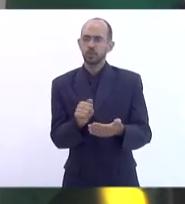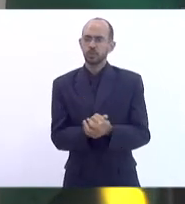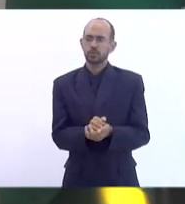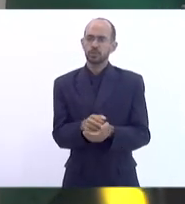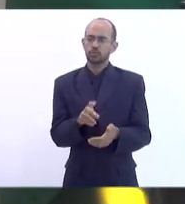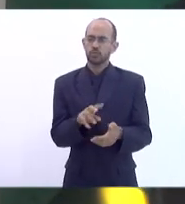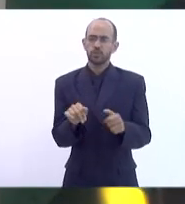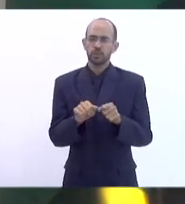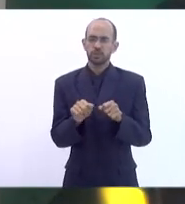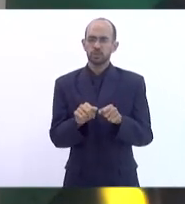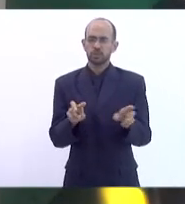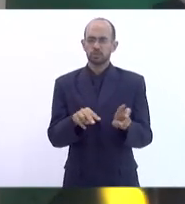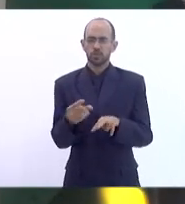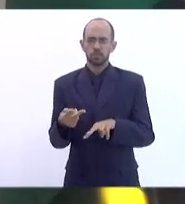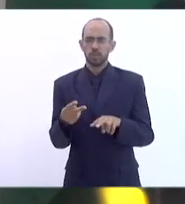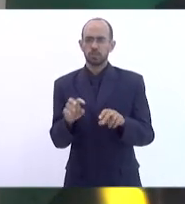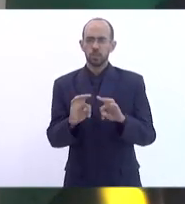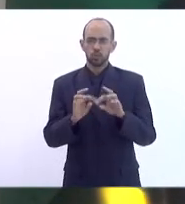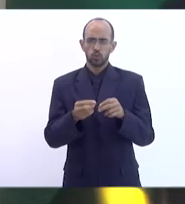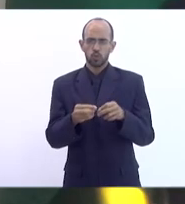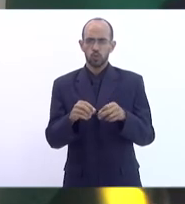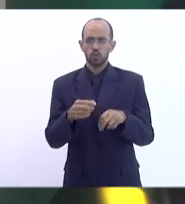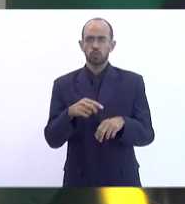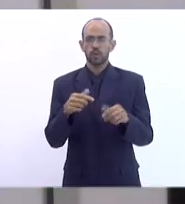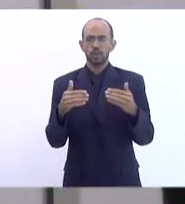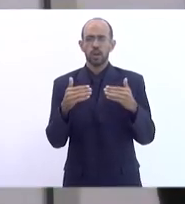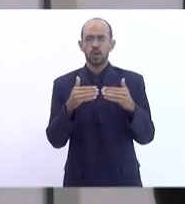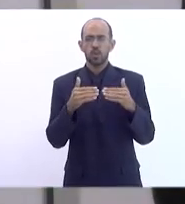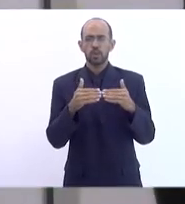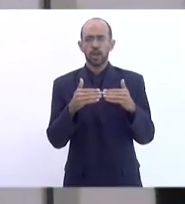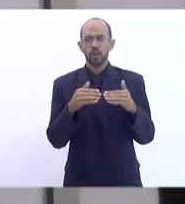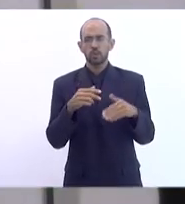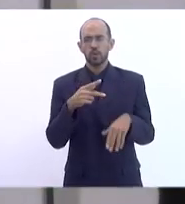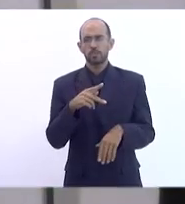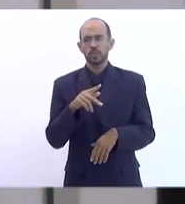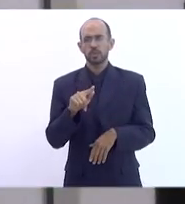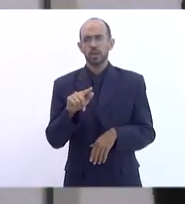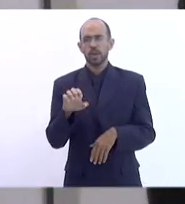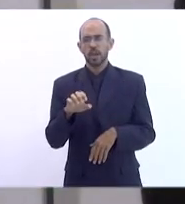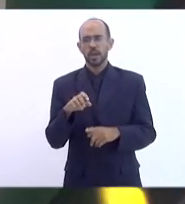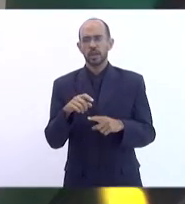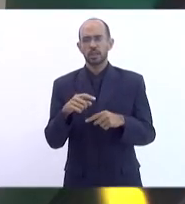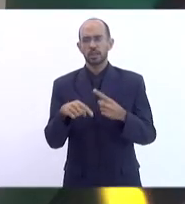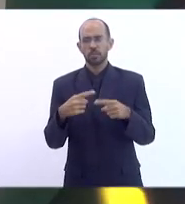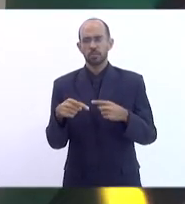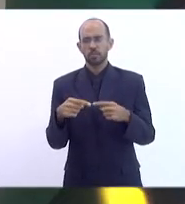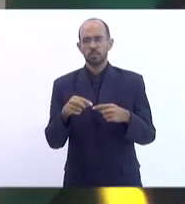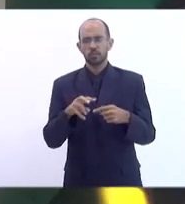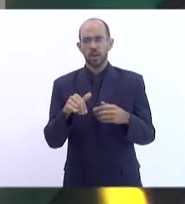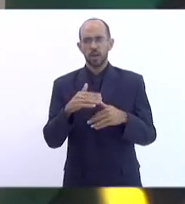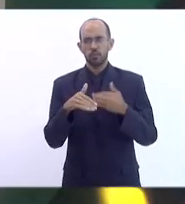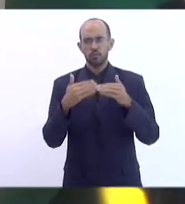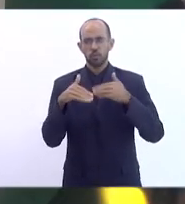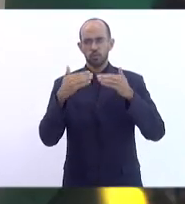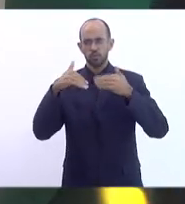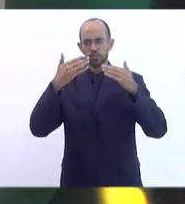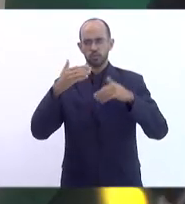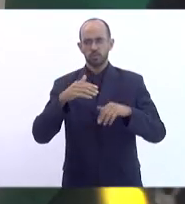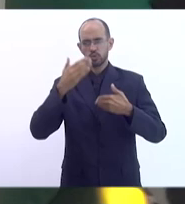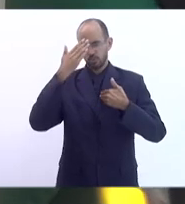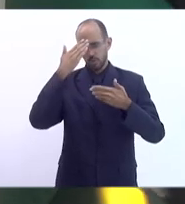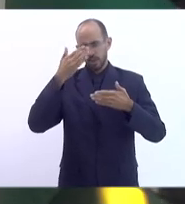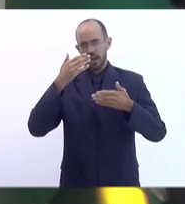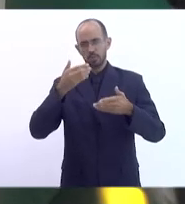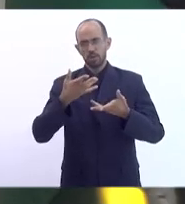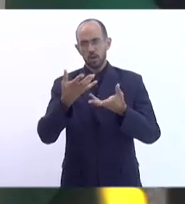fazer um encaminhamento necessário contactar pgr também e eu tenho certeza que nos próximos dias a gente vai evoluímos então